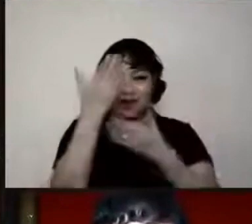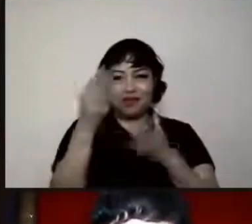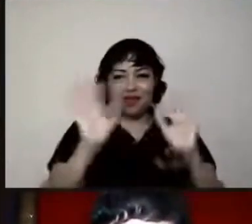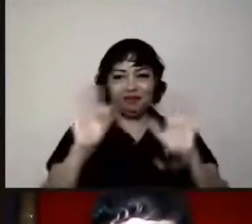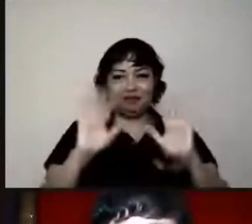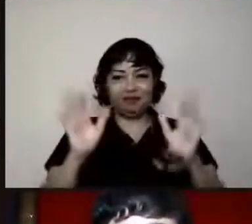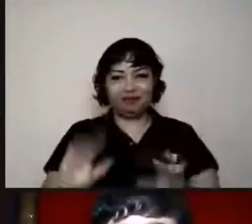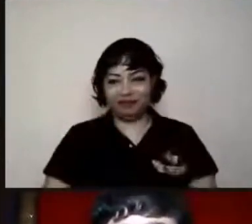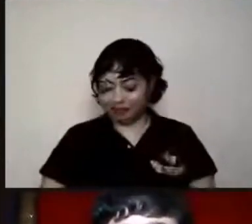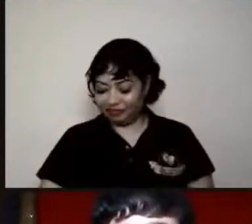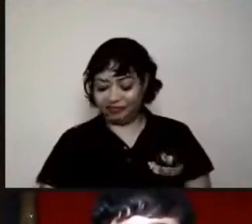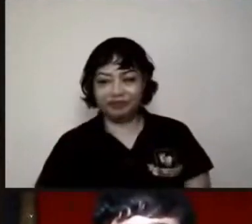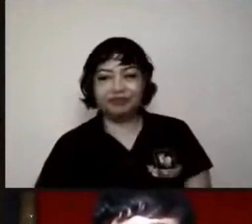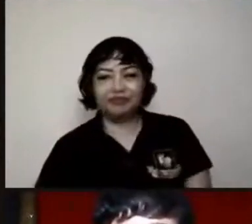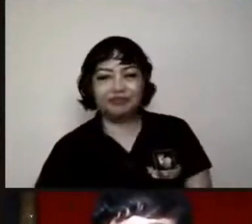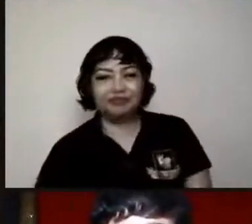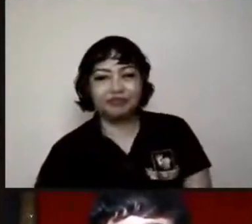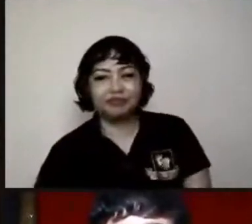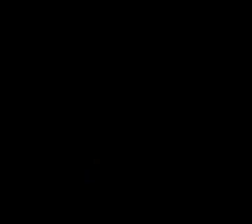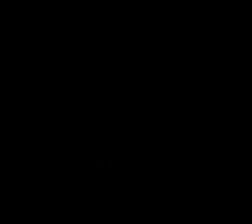Beijos. Tchau. Tchau.